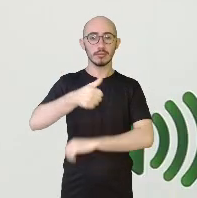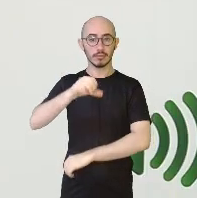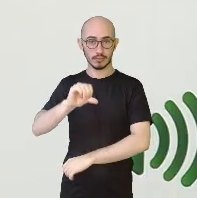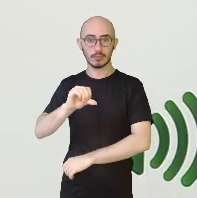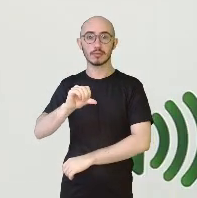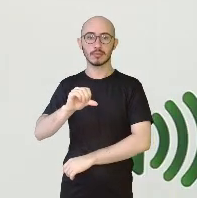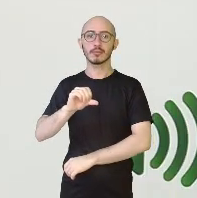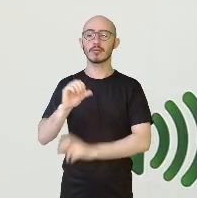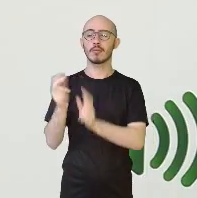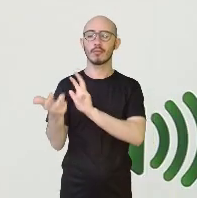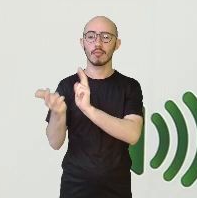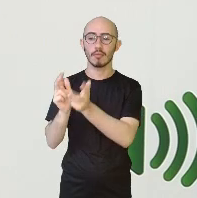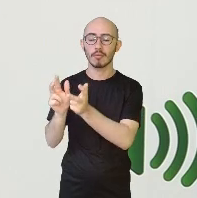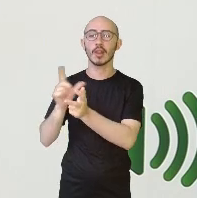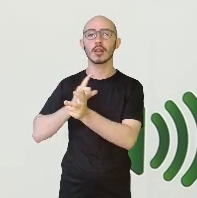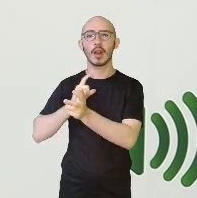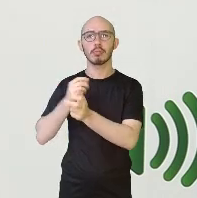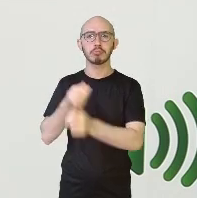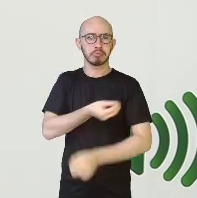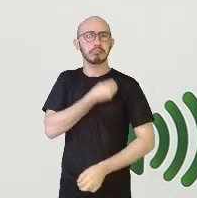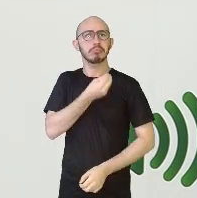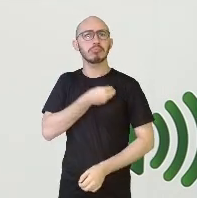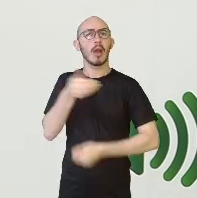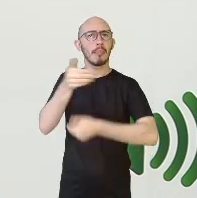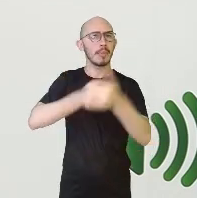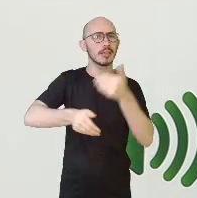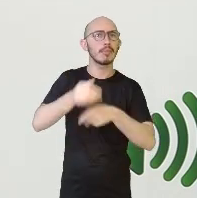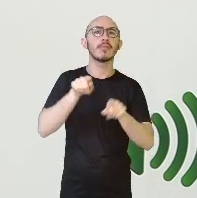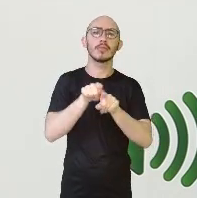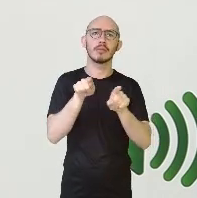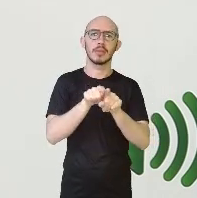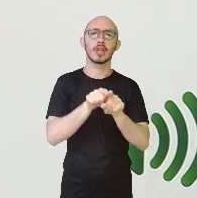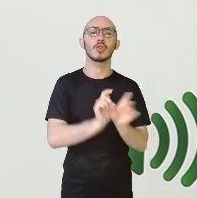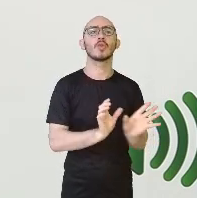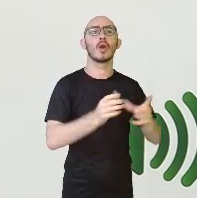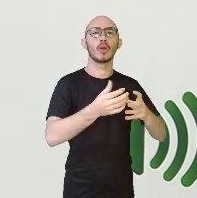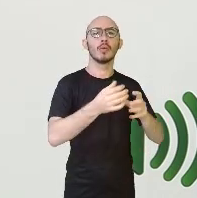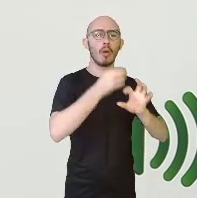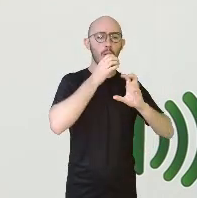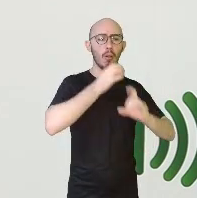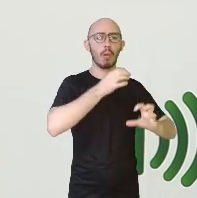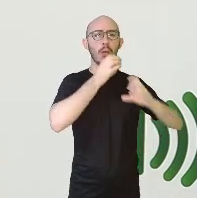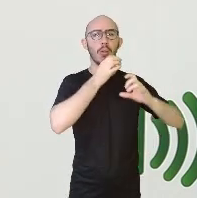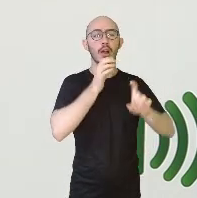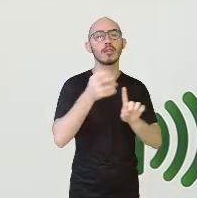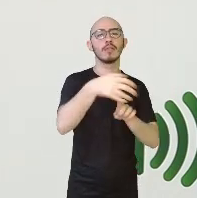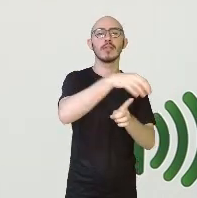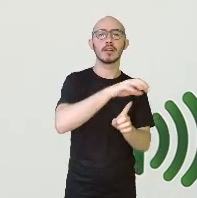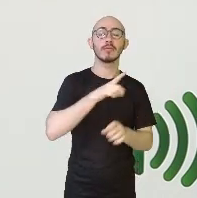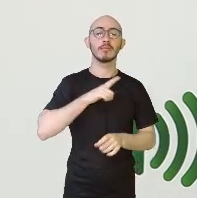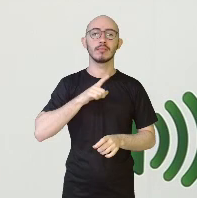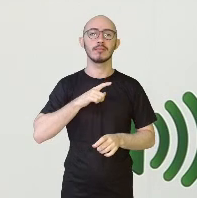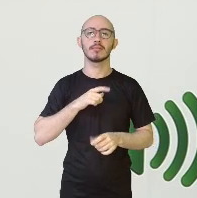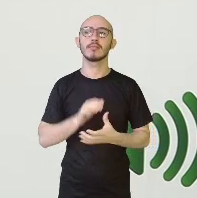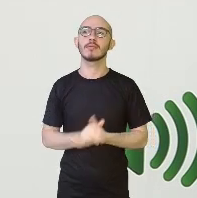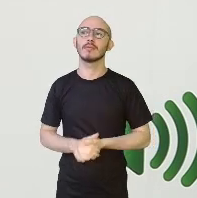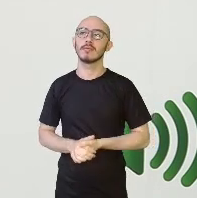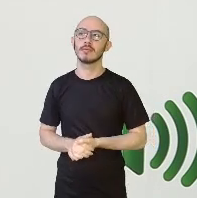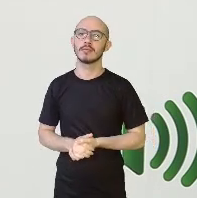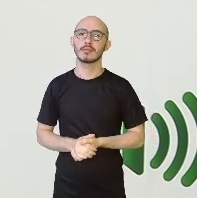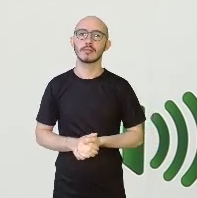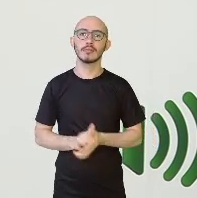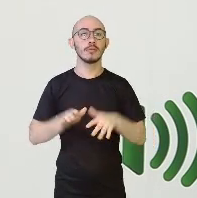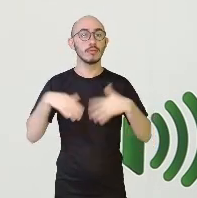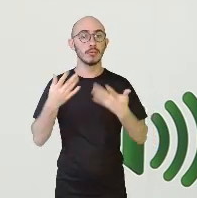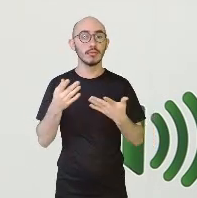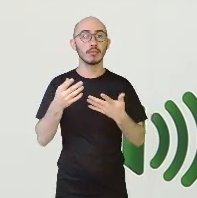estavam presentes nessas apresentações das orquestras de frevo que passavam pelas ruas do Recife. E outro detalhe, o